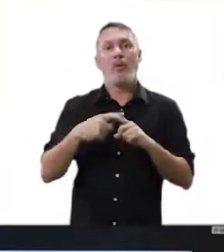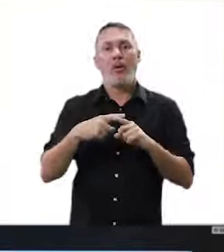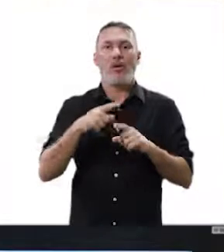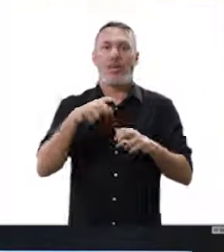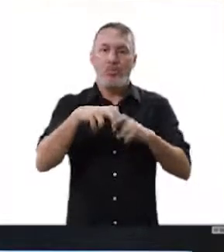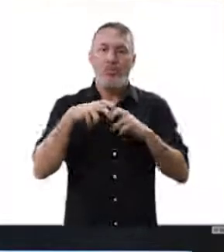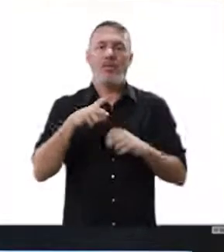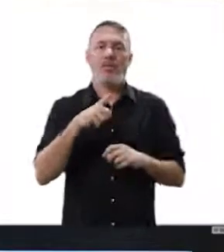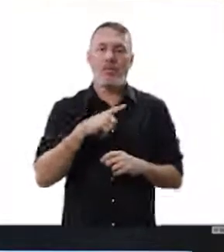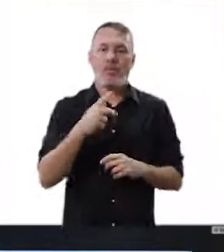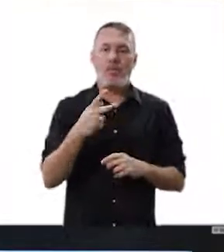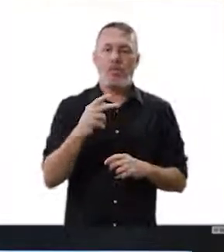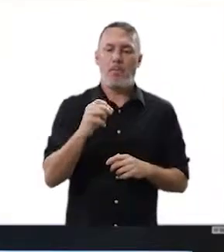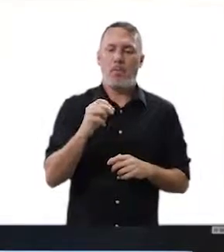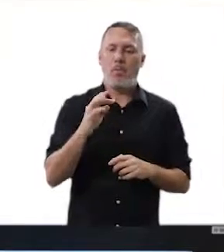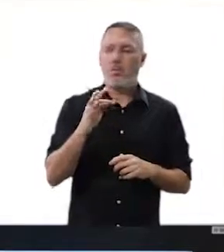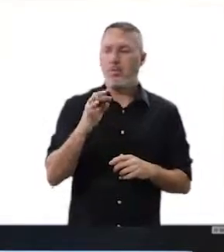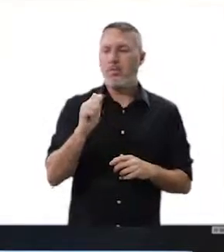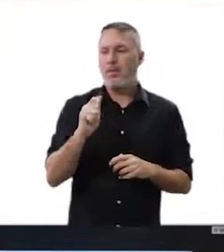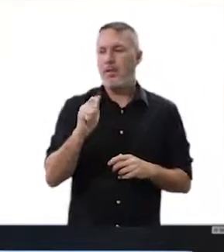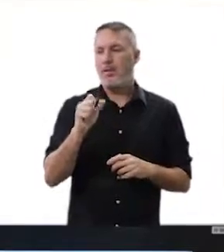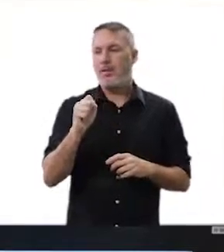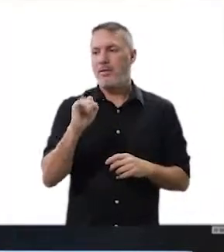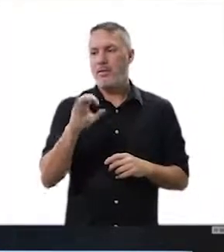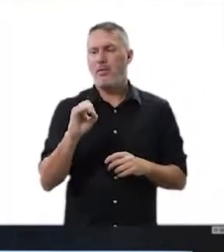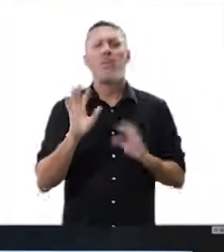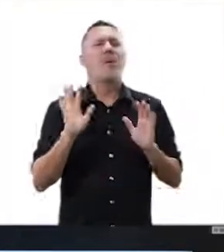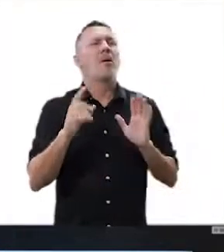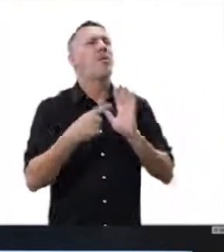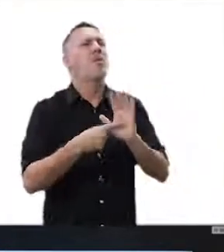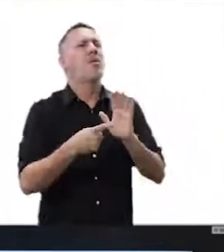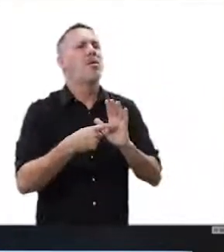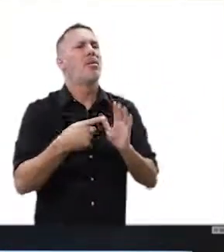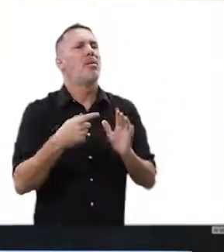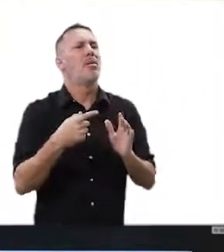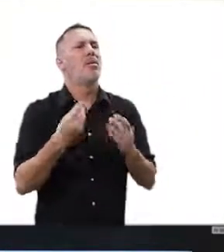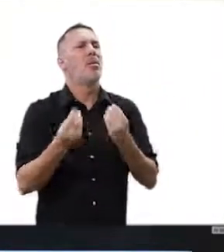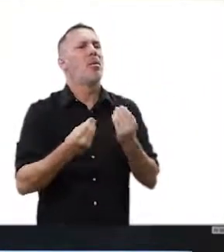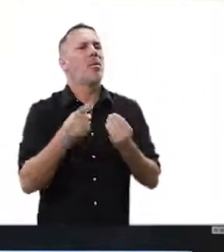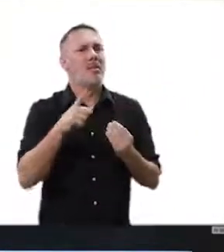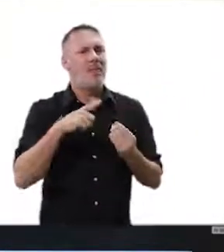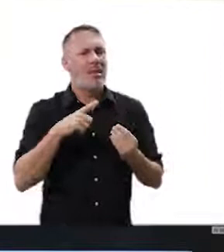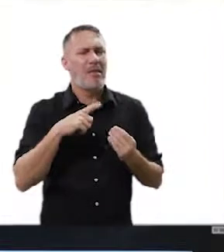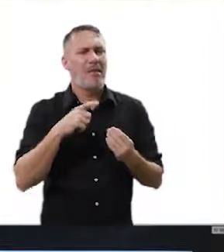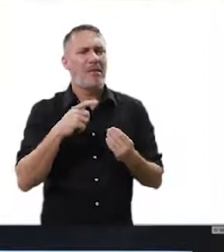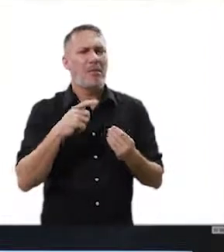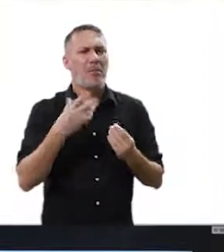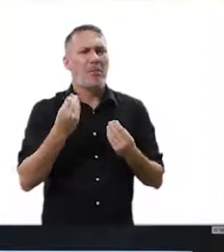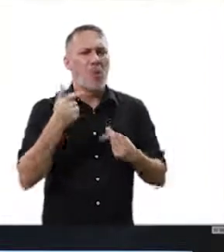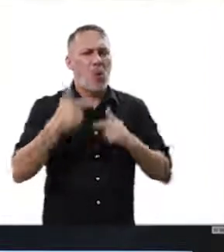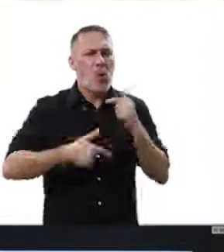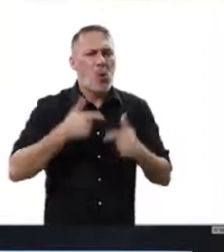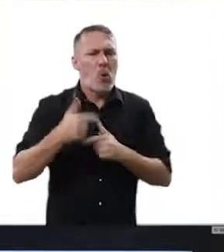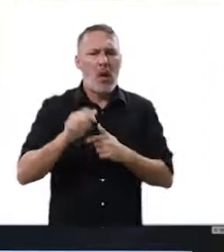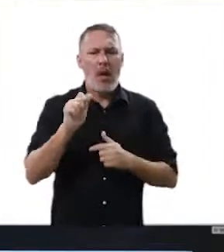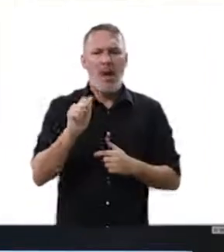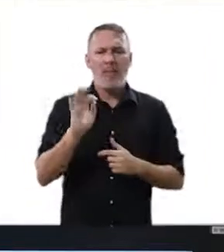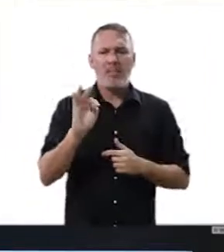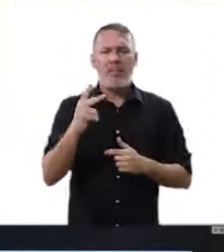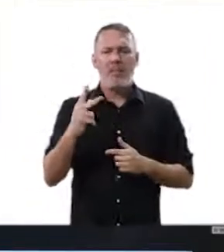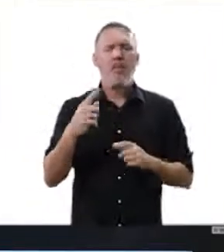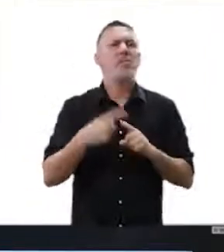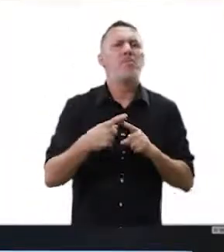como vocês podem observar, tem uma proteína, porque essa proteína ela tem que estar presente para esse transporte